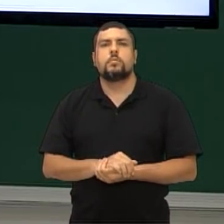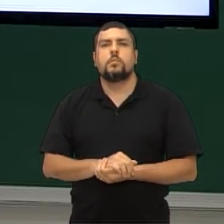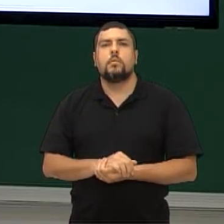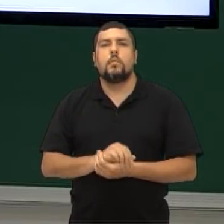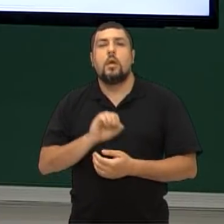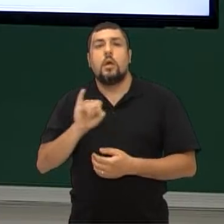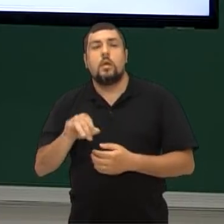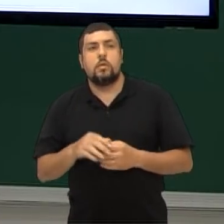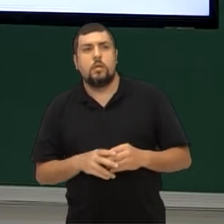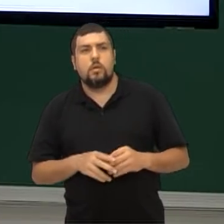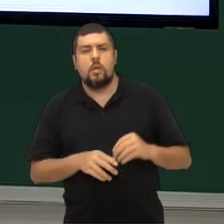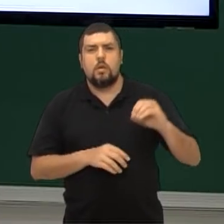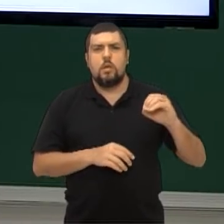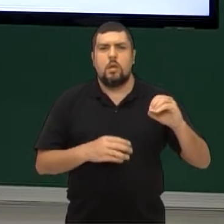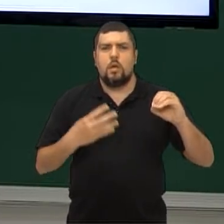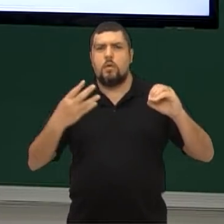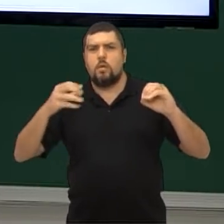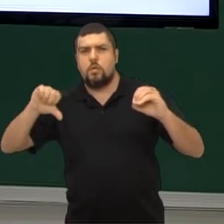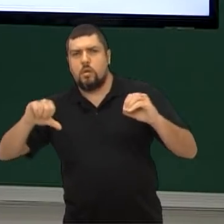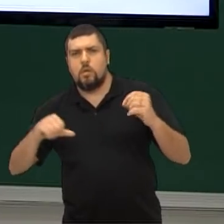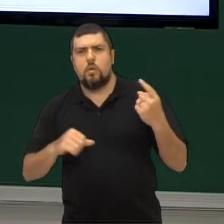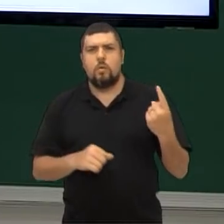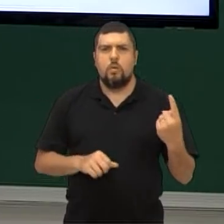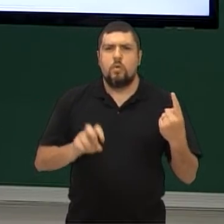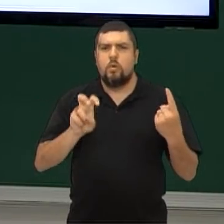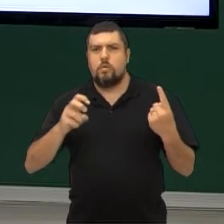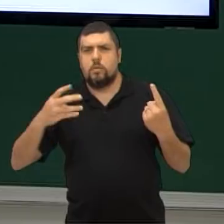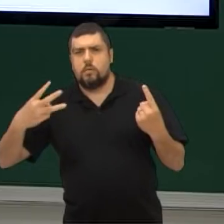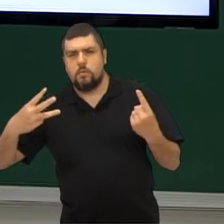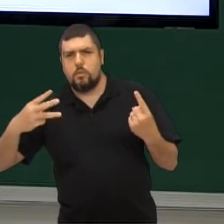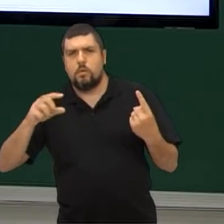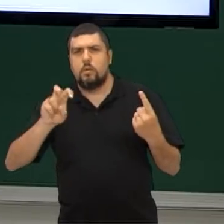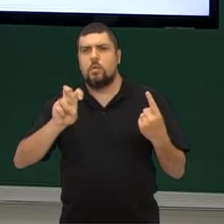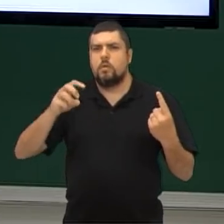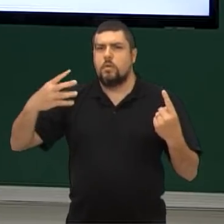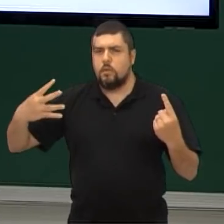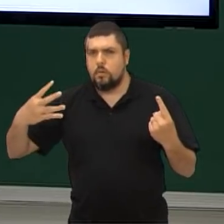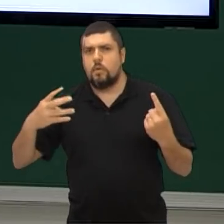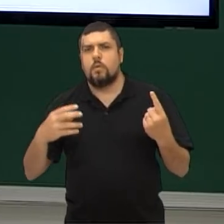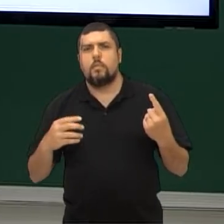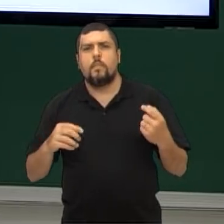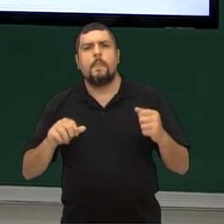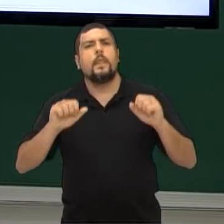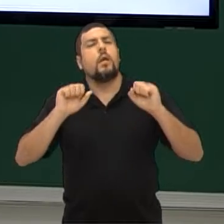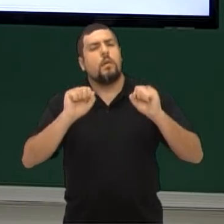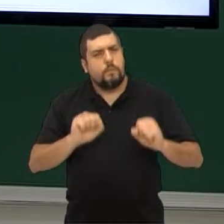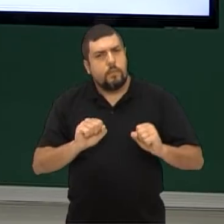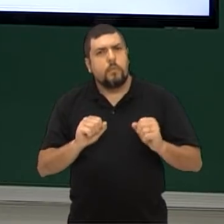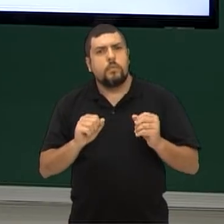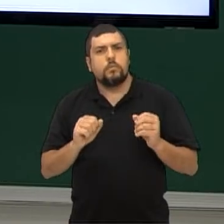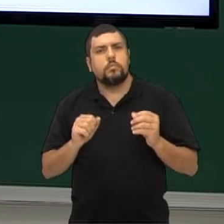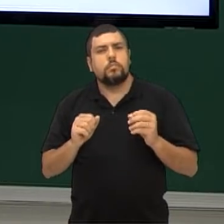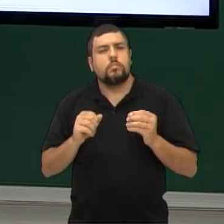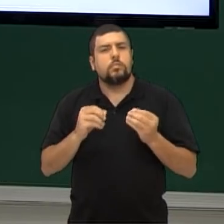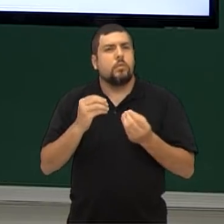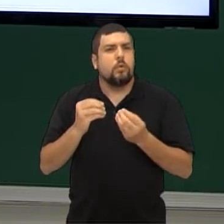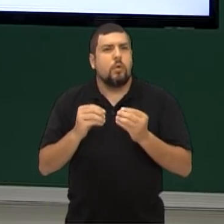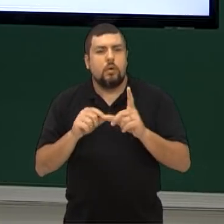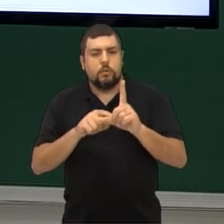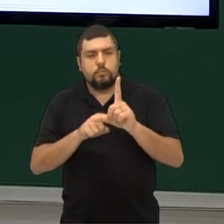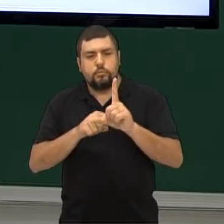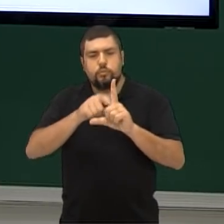49 centímetros, 1 mês 54 e assim sucessivamente, a gente pode montar um plano cartesiano com os eixos